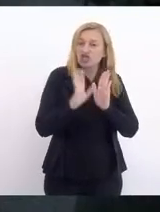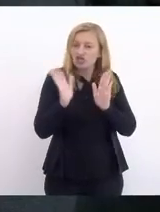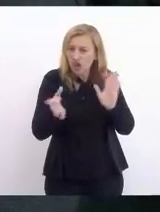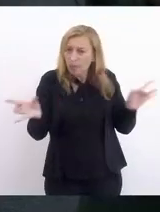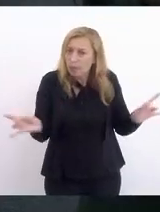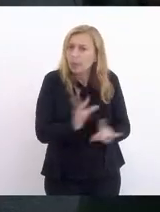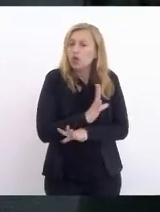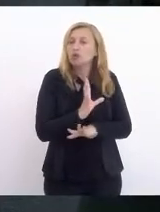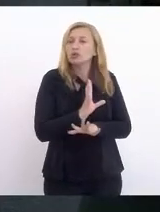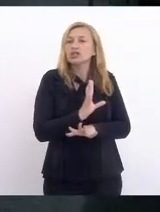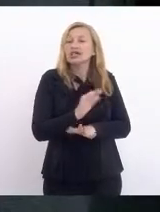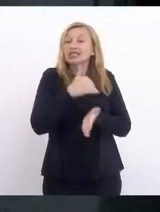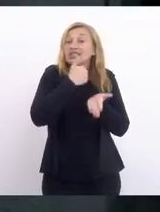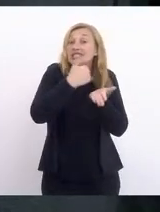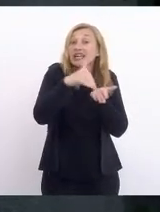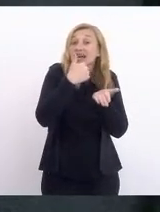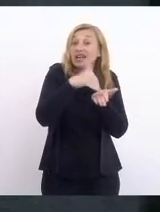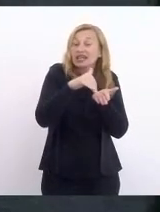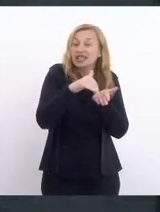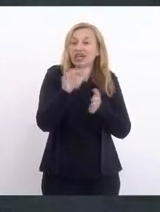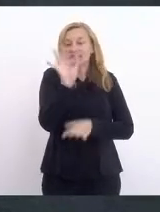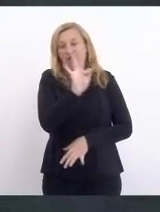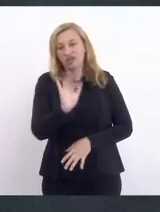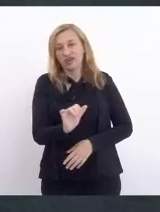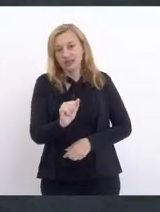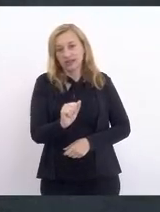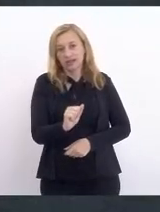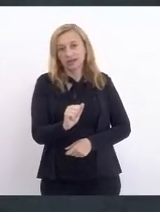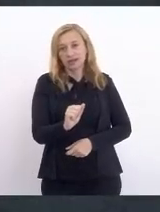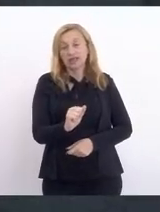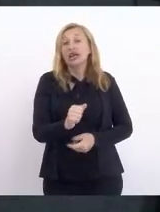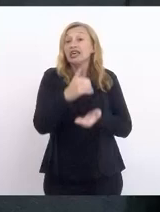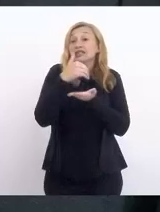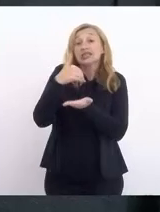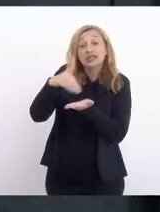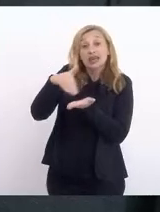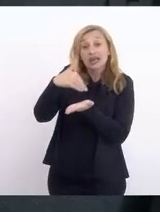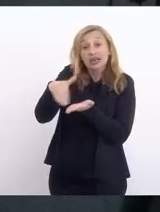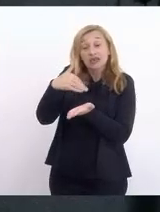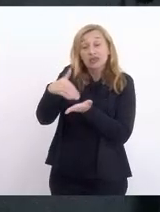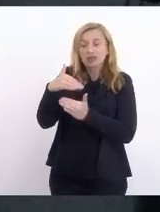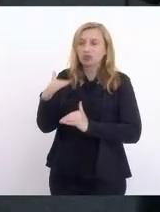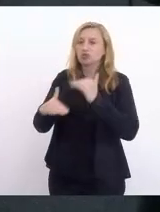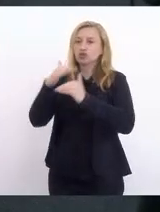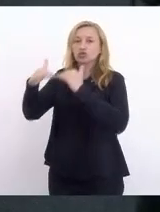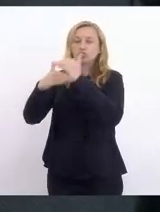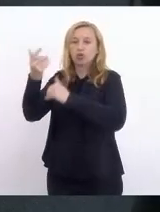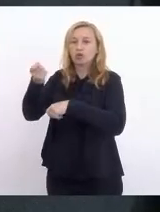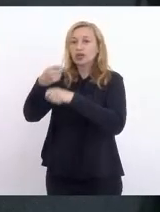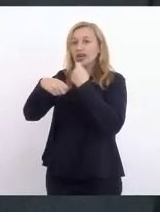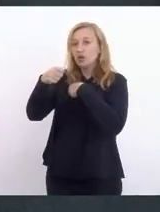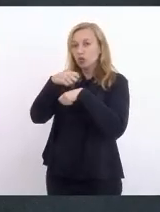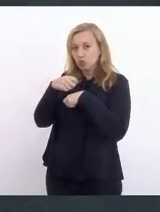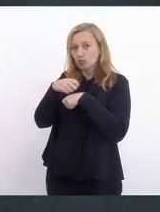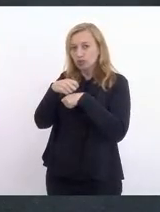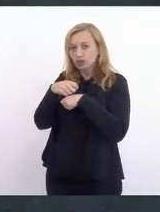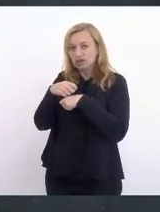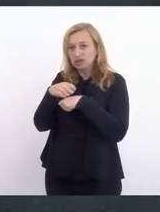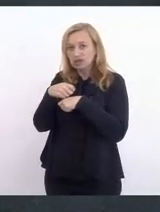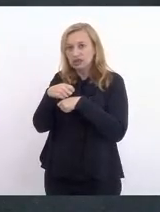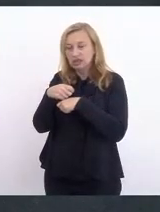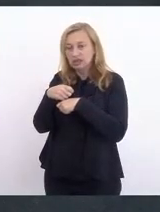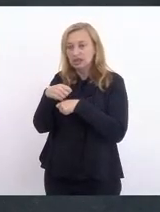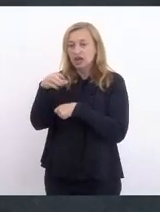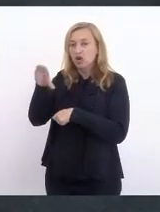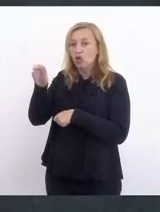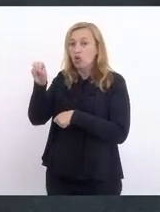pontos a secretaria de fazenda a secretaria de desenvolvimento econômico e